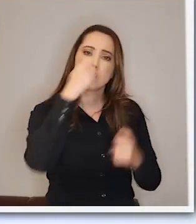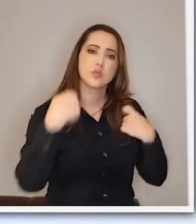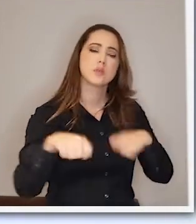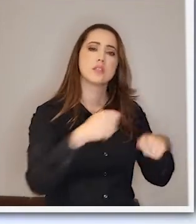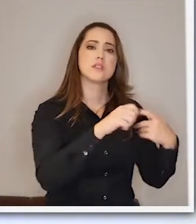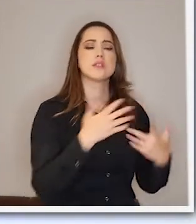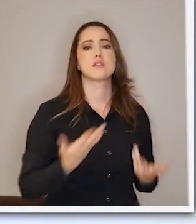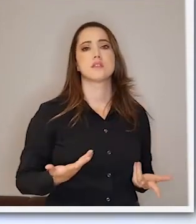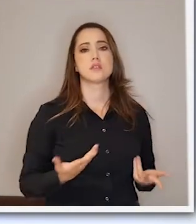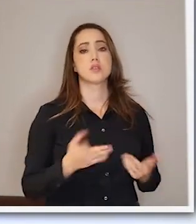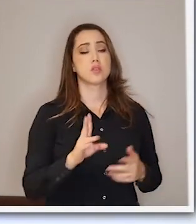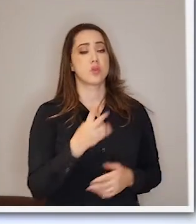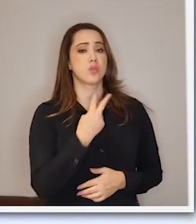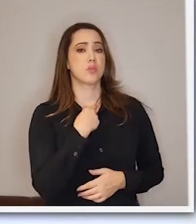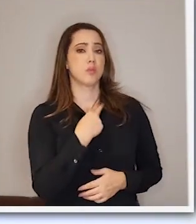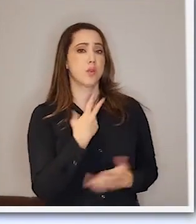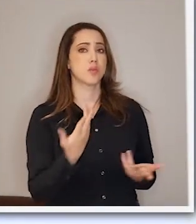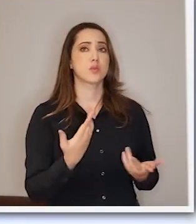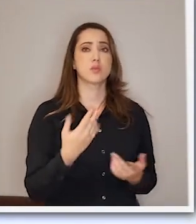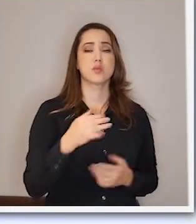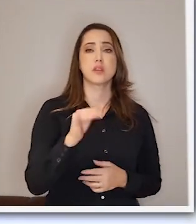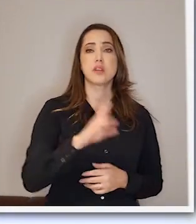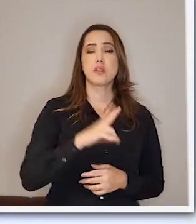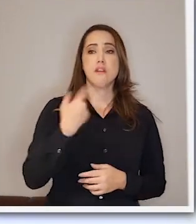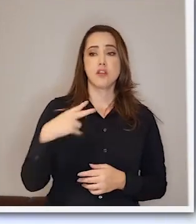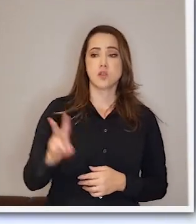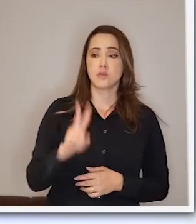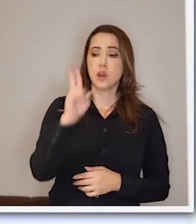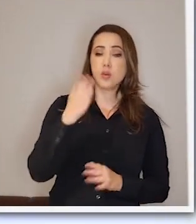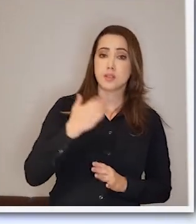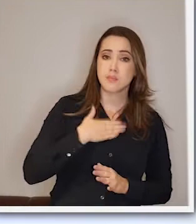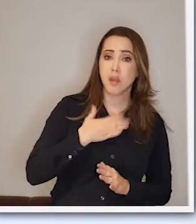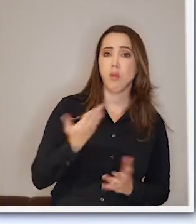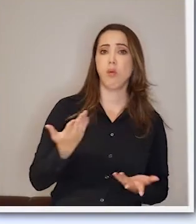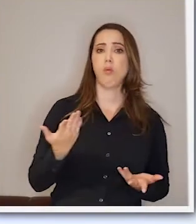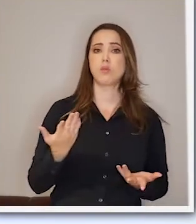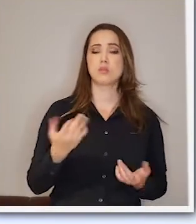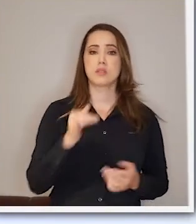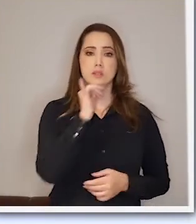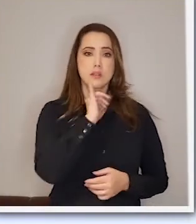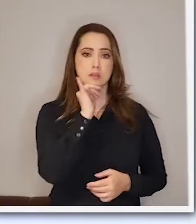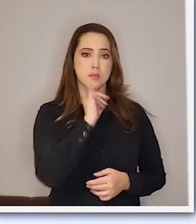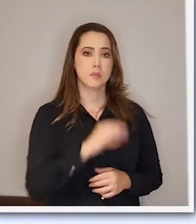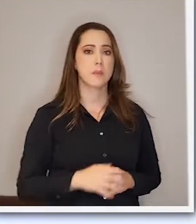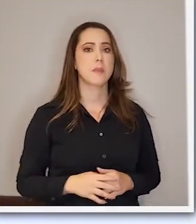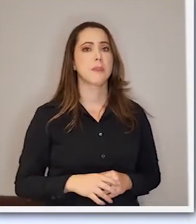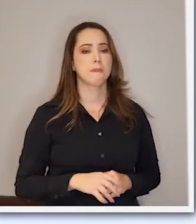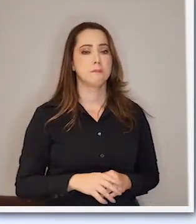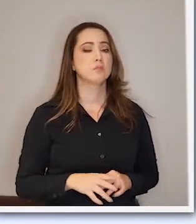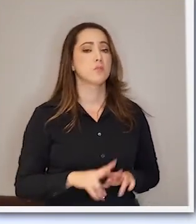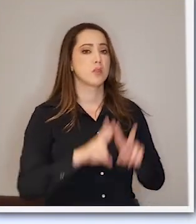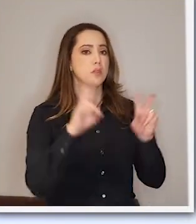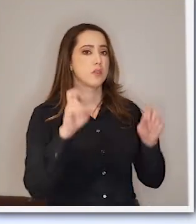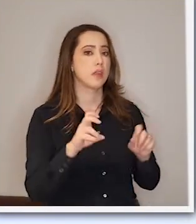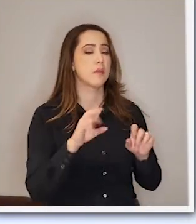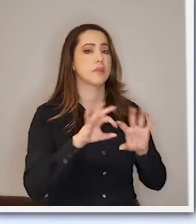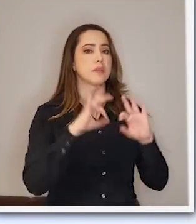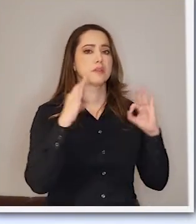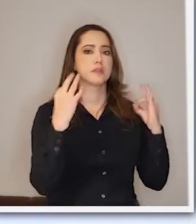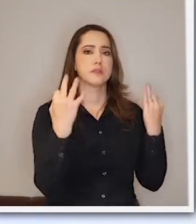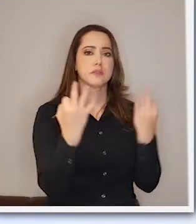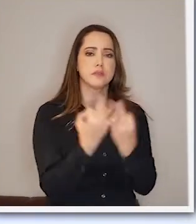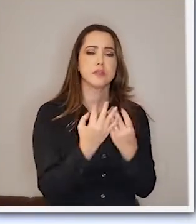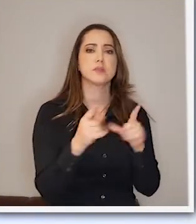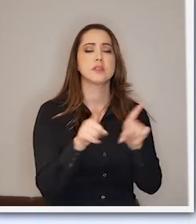para que o Estado seja forte. Então eu não posso abrir mão de bandeiras que são as nossas bandeiras e nossas pautas. Por exemplo, quando eu falo de